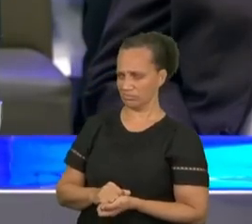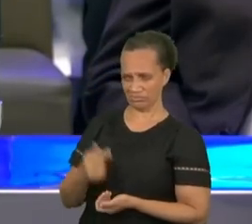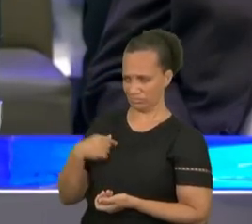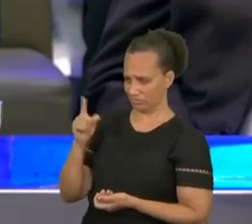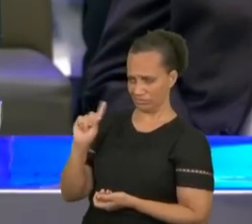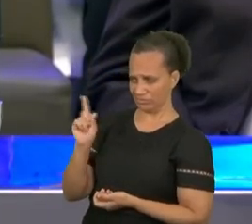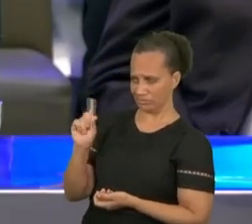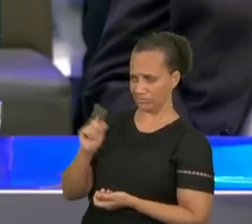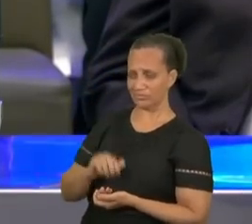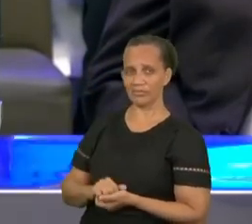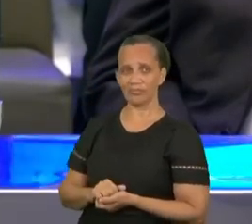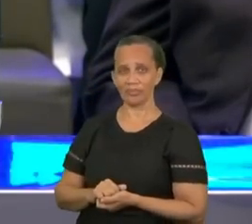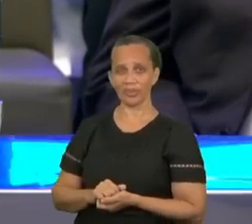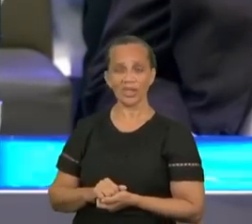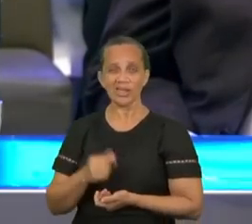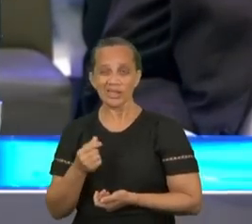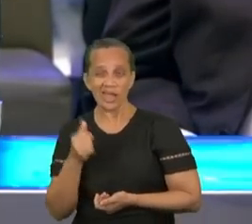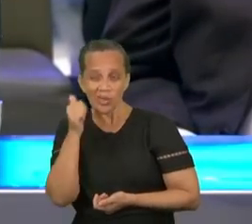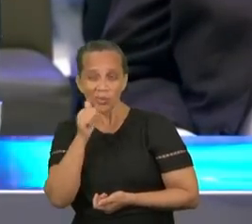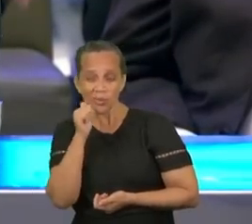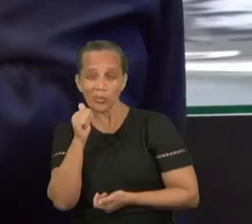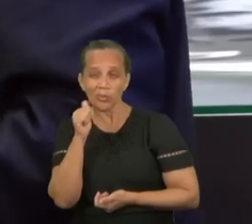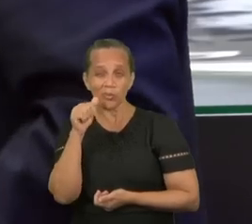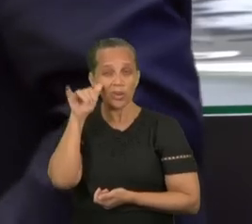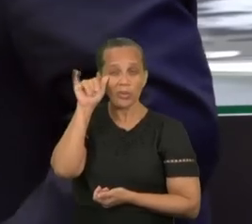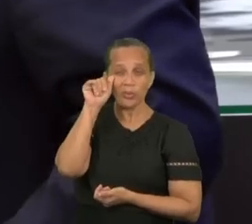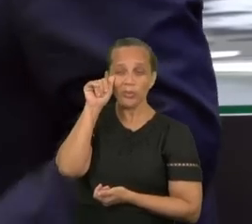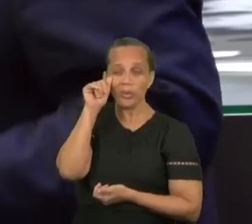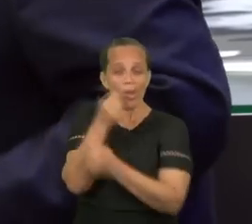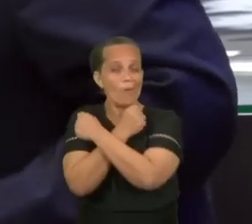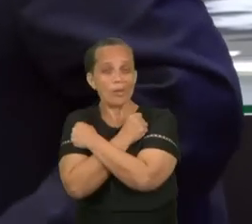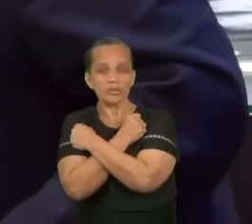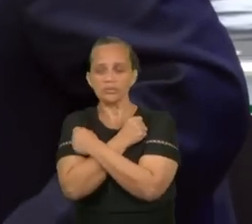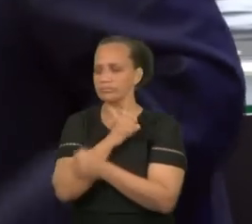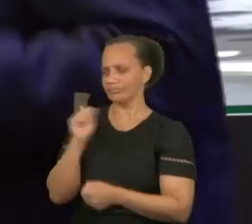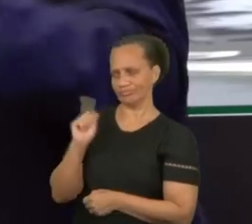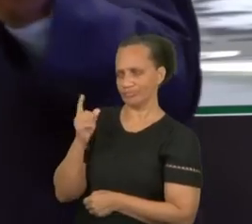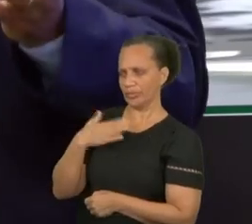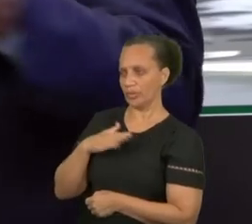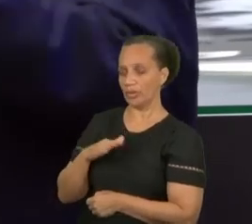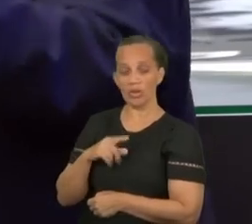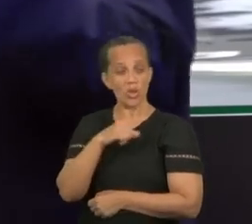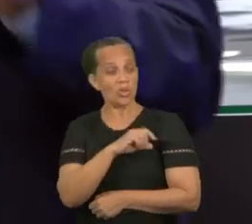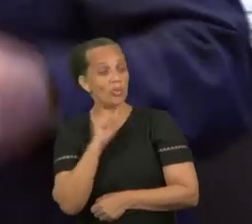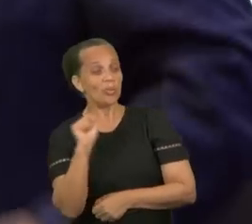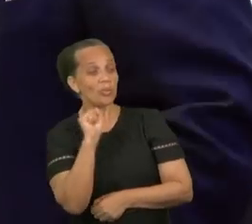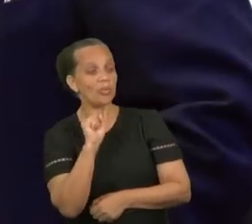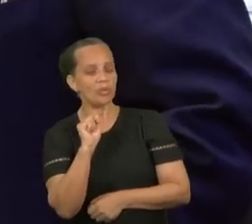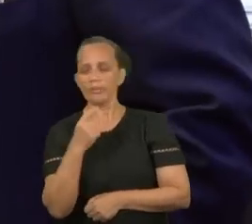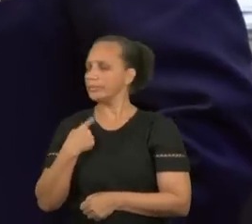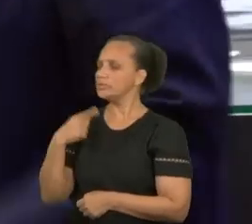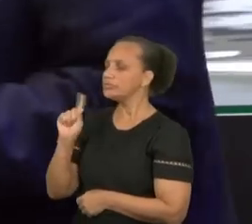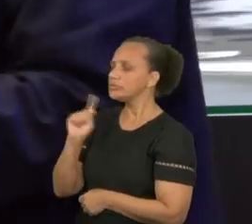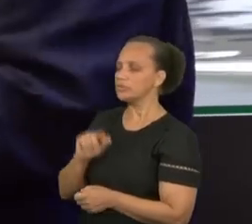não é menininhas dá uns abraço digo isso não faço mas tu é solteiro mas eu não faço